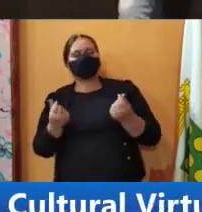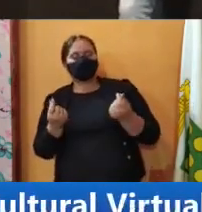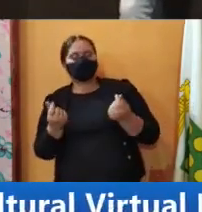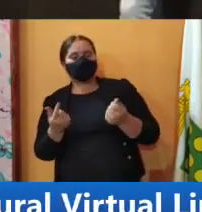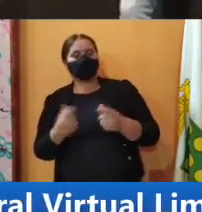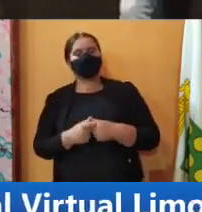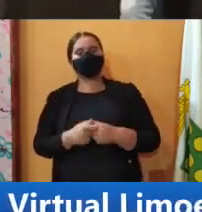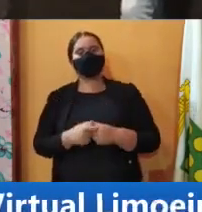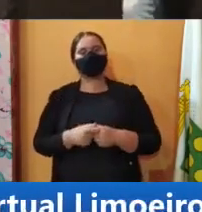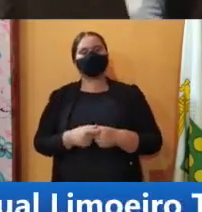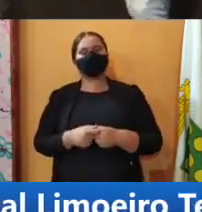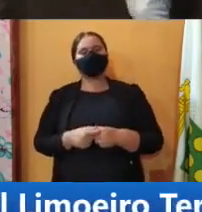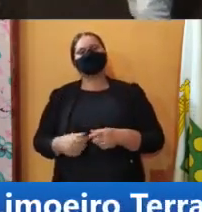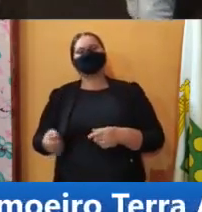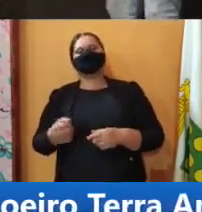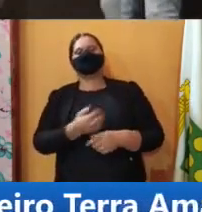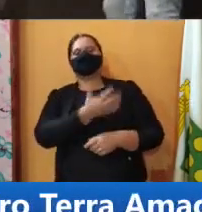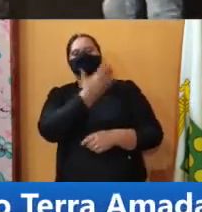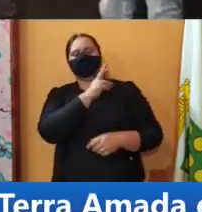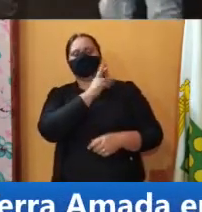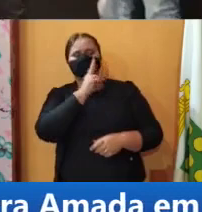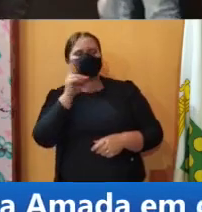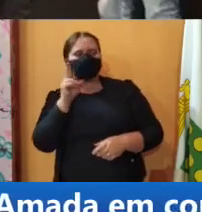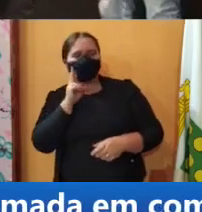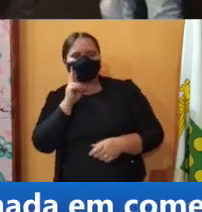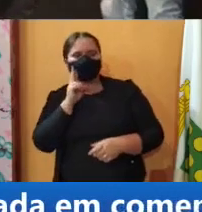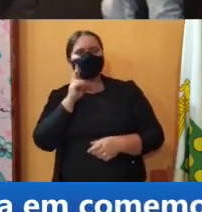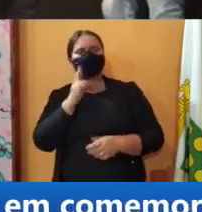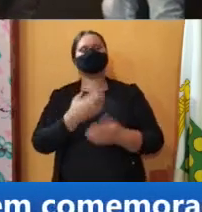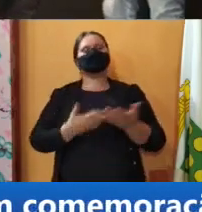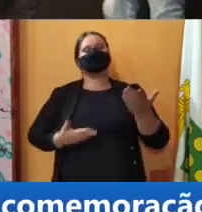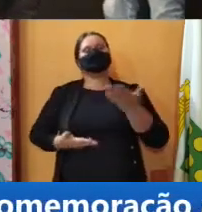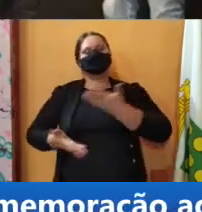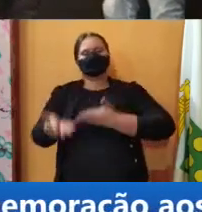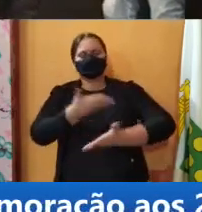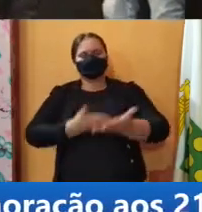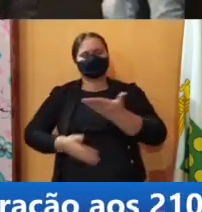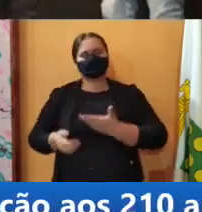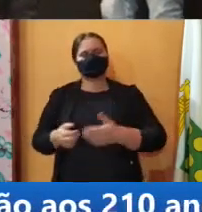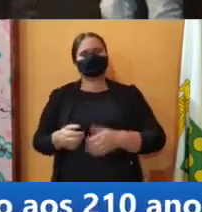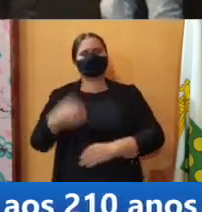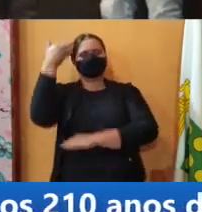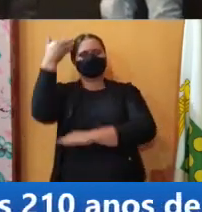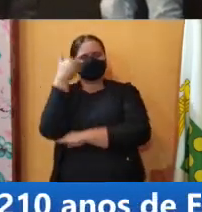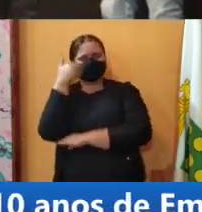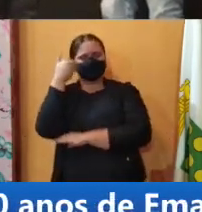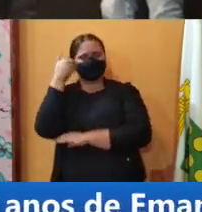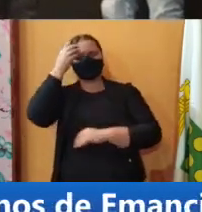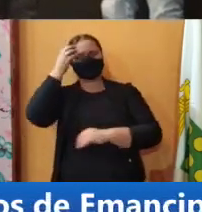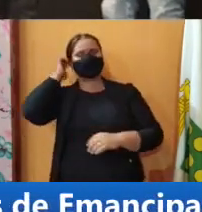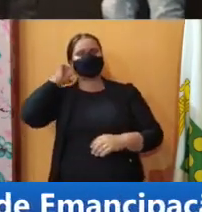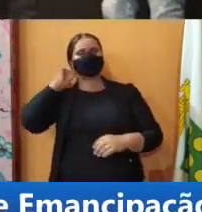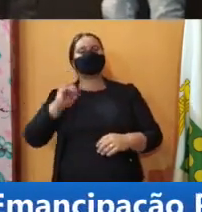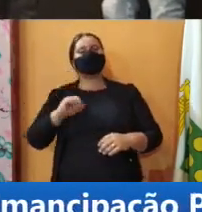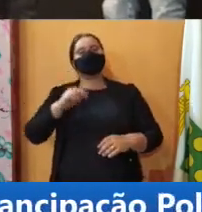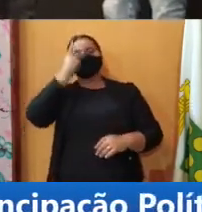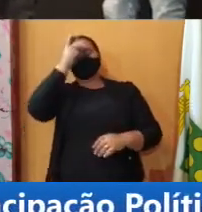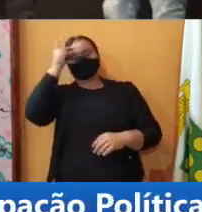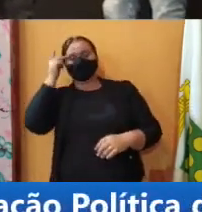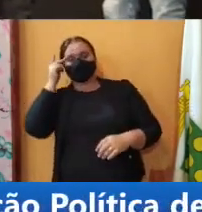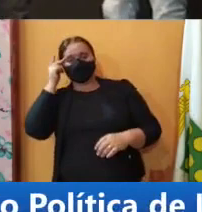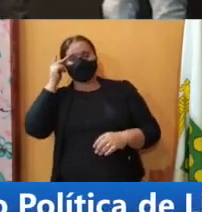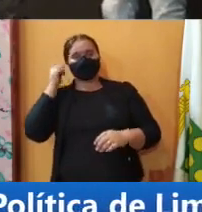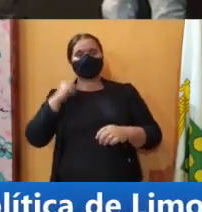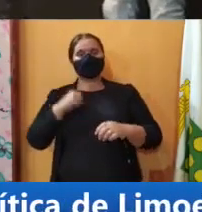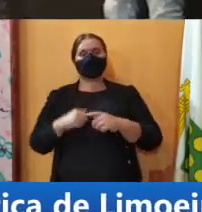atrativo gastronômico, não tenho dúvida que vai potencializar os hotéis, a rede hotelaria, né, os leitos hoteleiros,